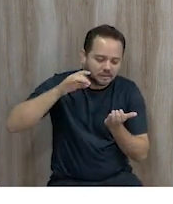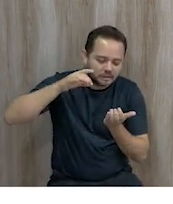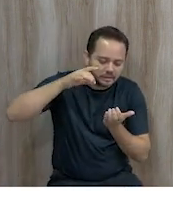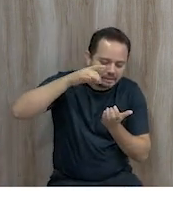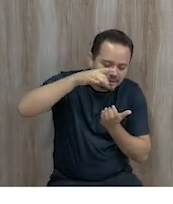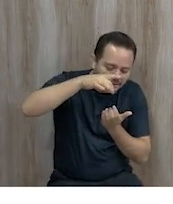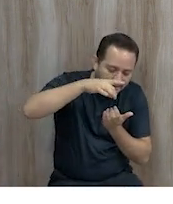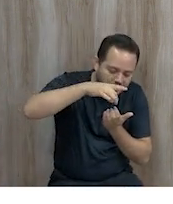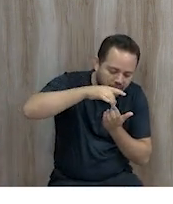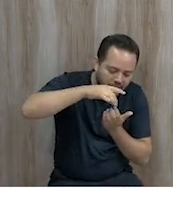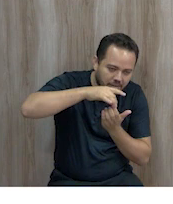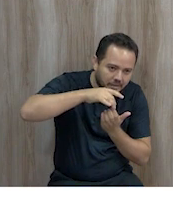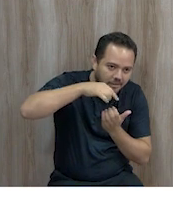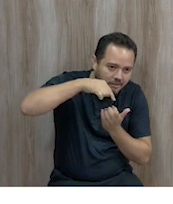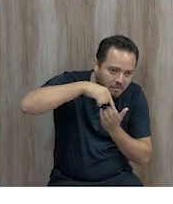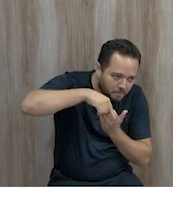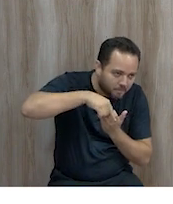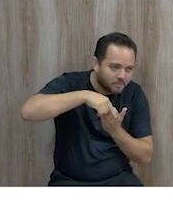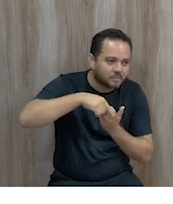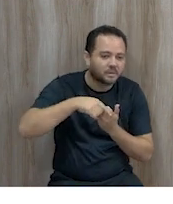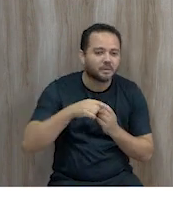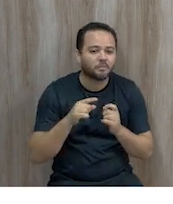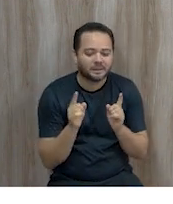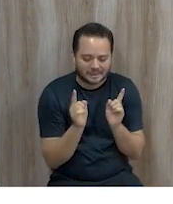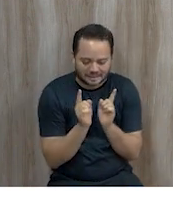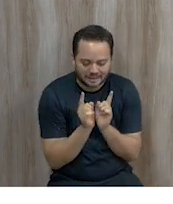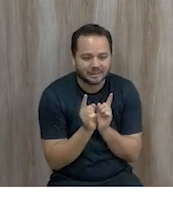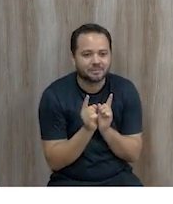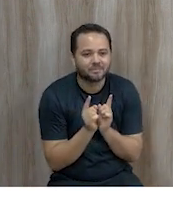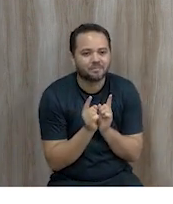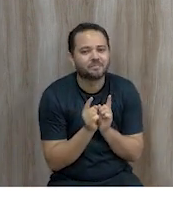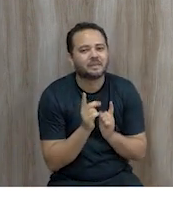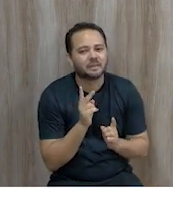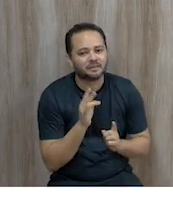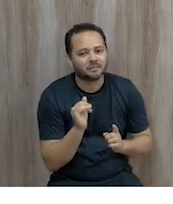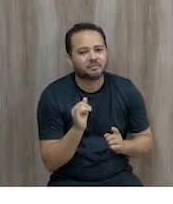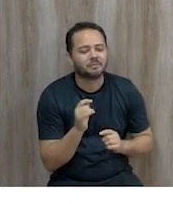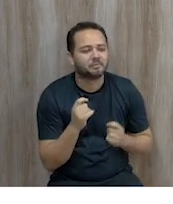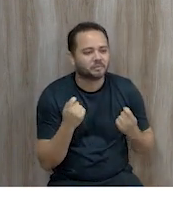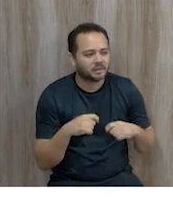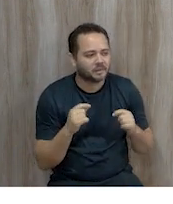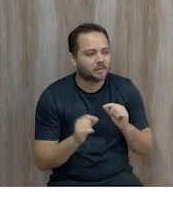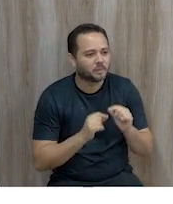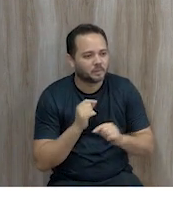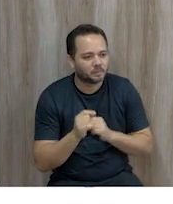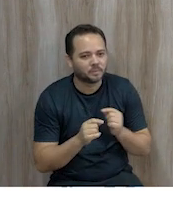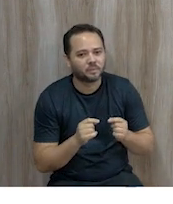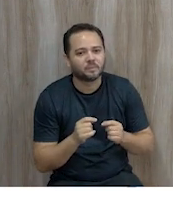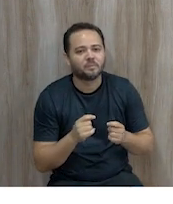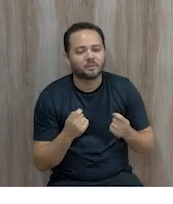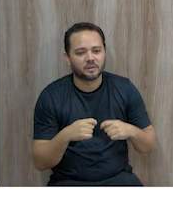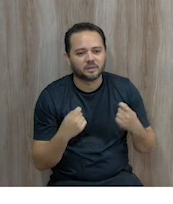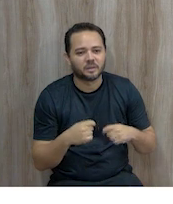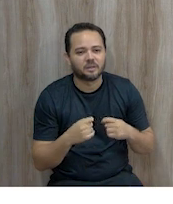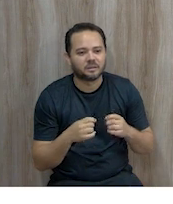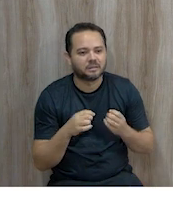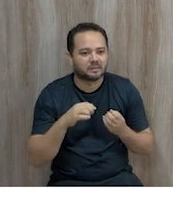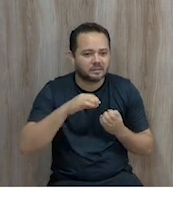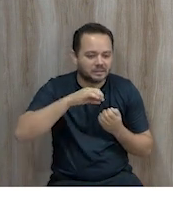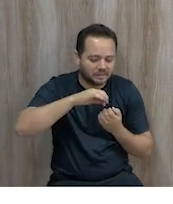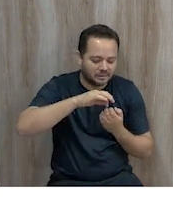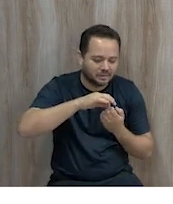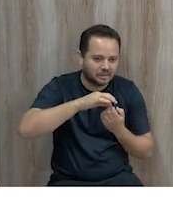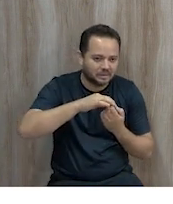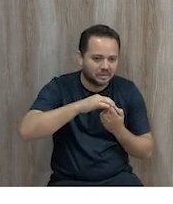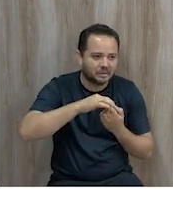uma limitação de espessura de osso, com certeza, obrigatoriamente, a gente vai precisar fazer uso de